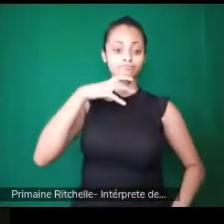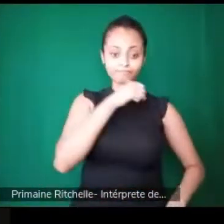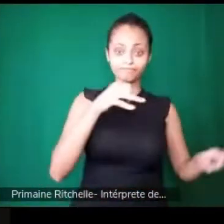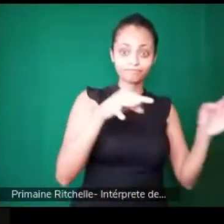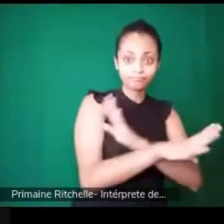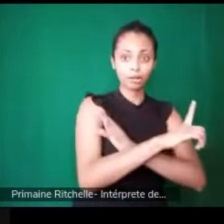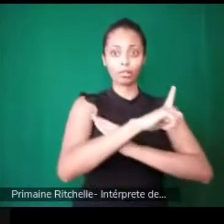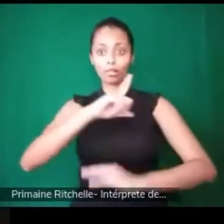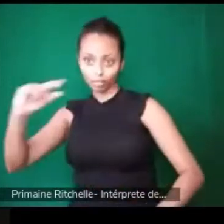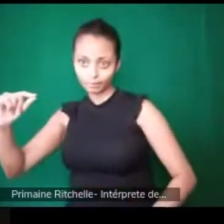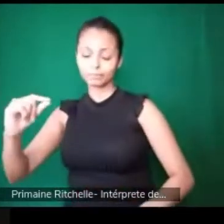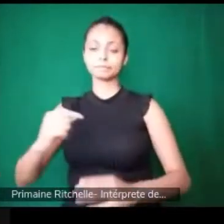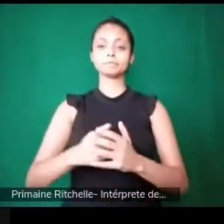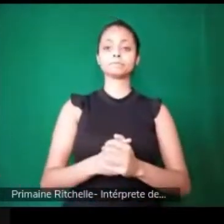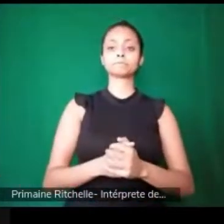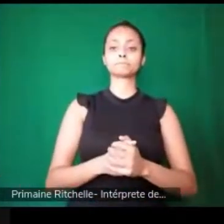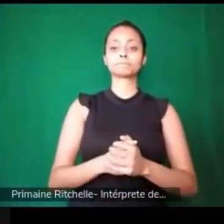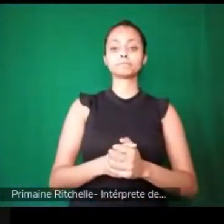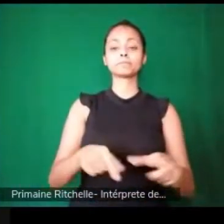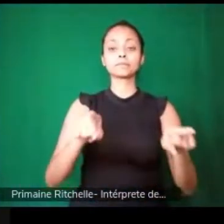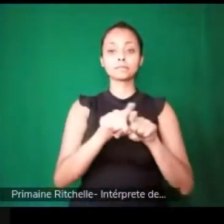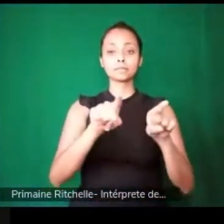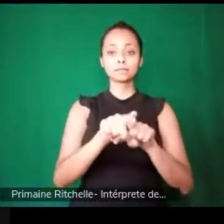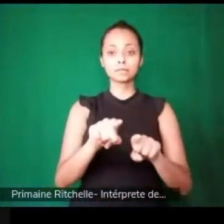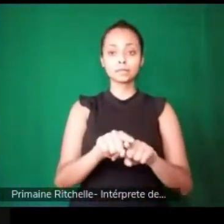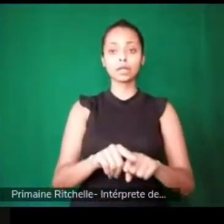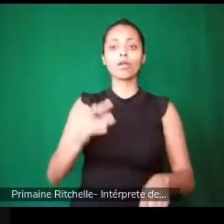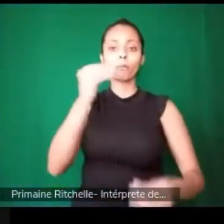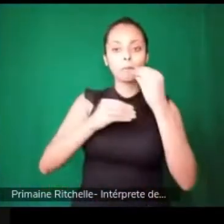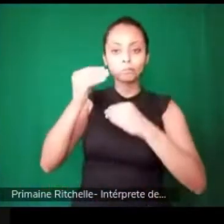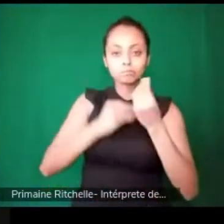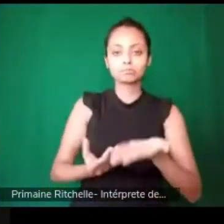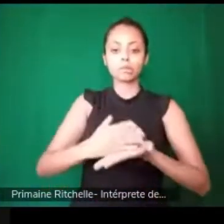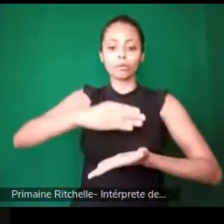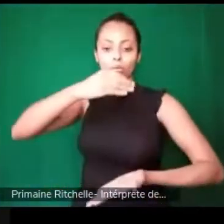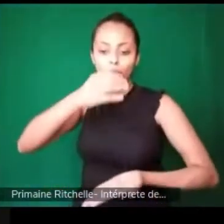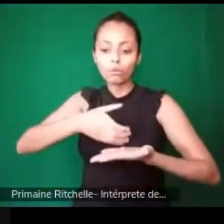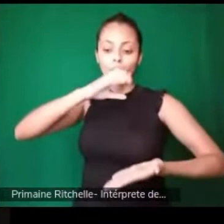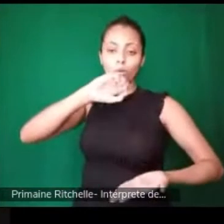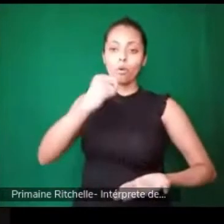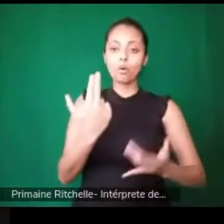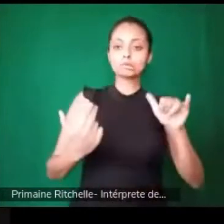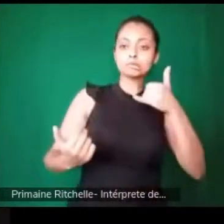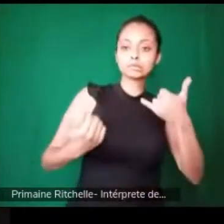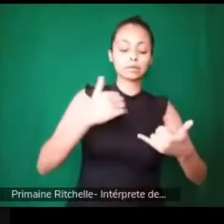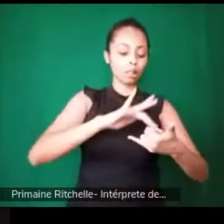né? Também não se deve manusear alimentos, garrafa de água e aparelho celular dentro dos banheiros,